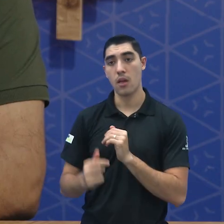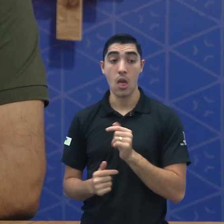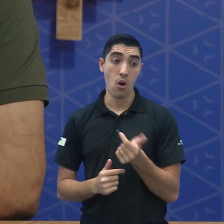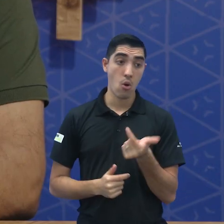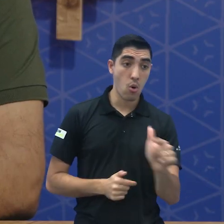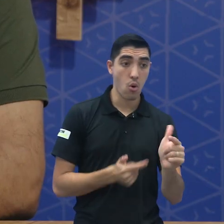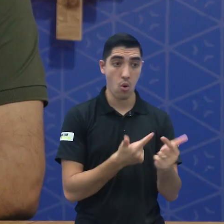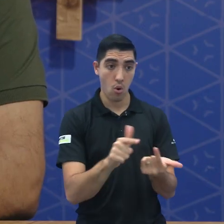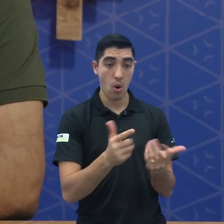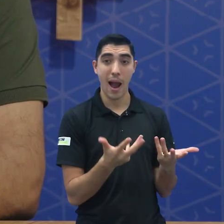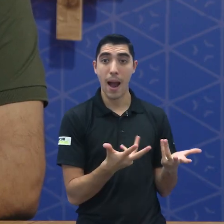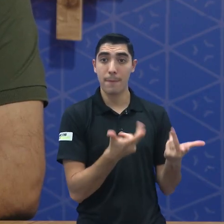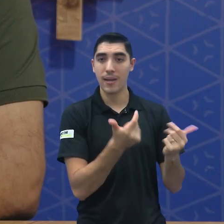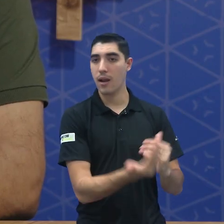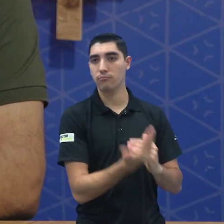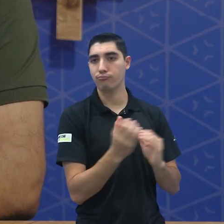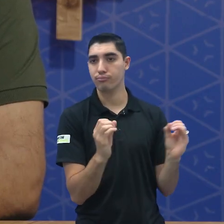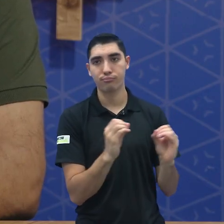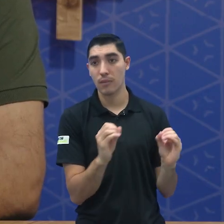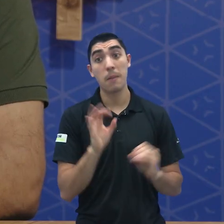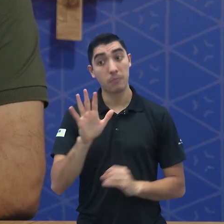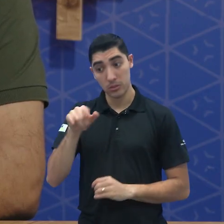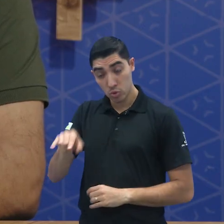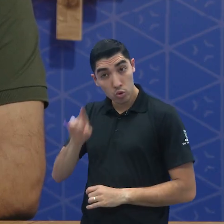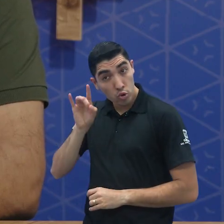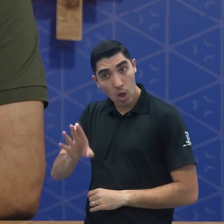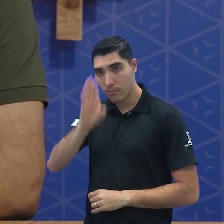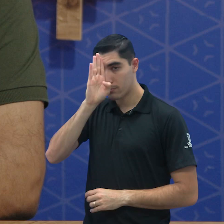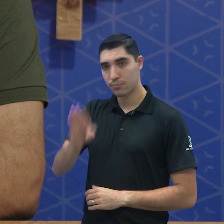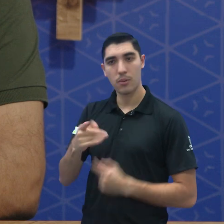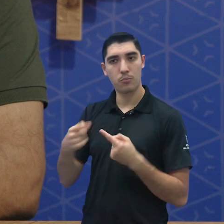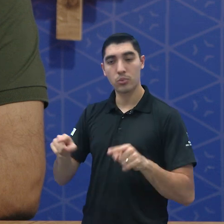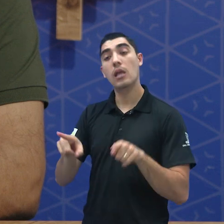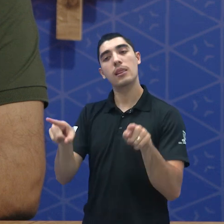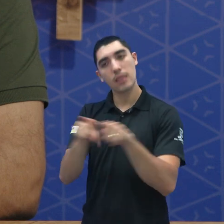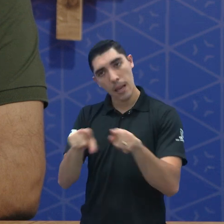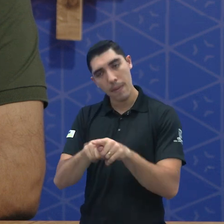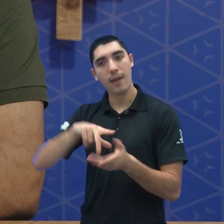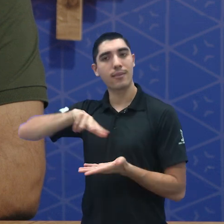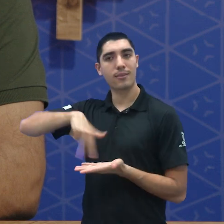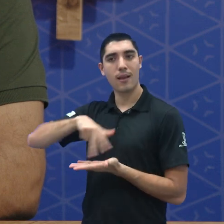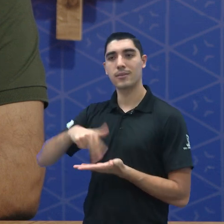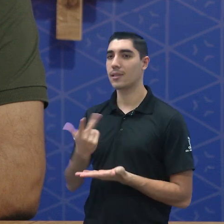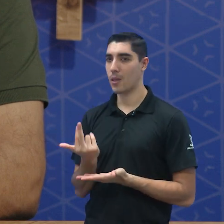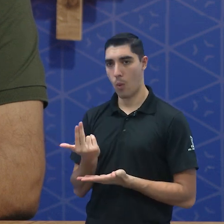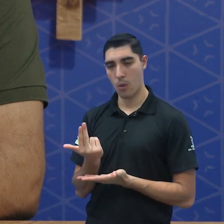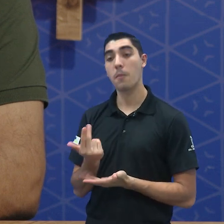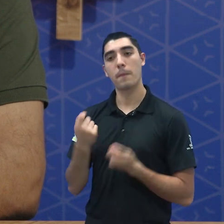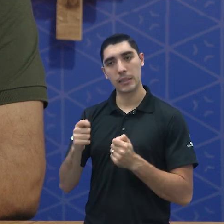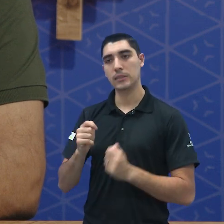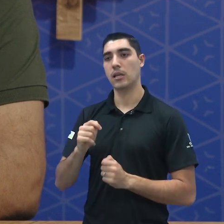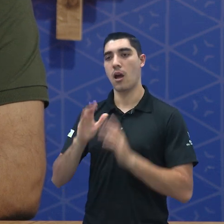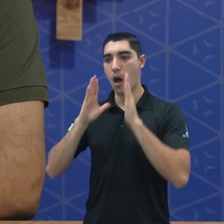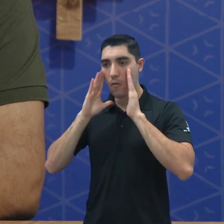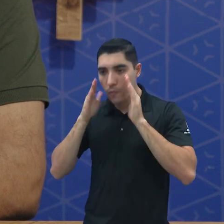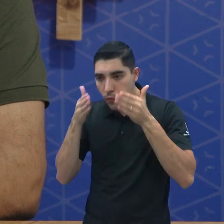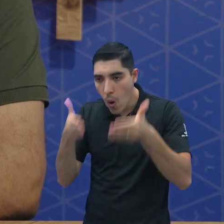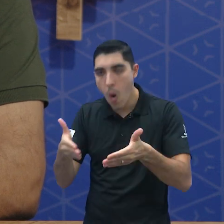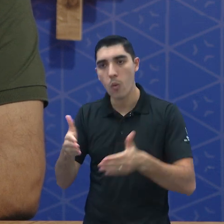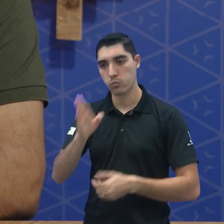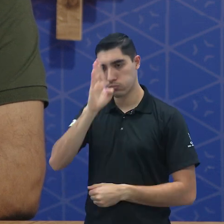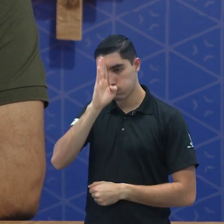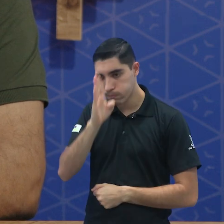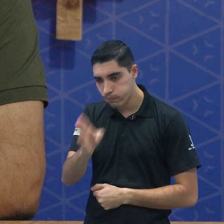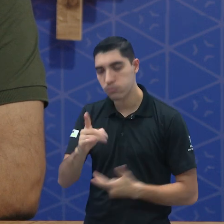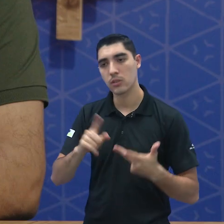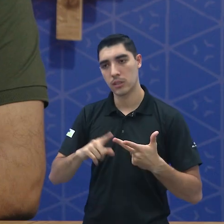outras habilidades, outras coisas não trabalham, né? E na área da dança é a mesma coisa, né? Ele precisa se concentrar, precisa estar alinhado,